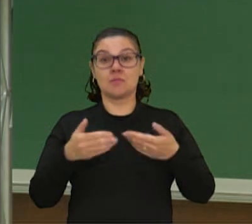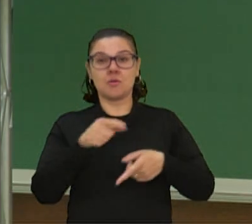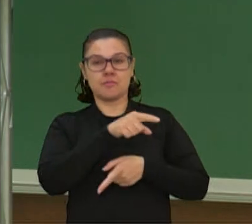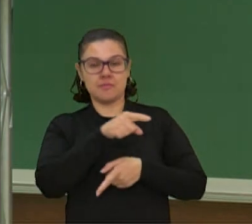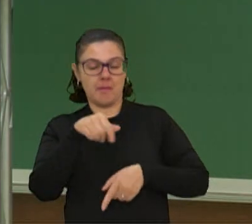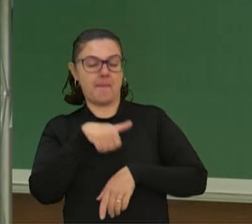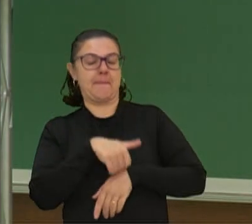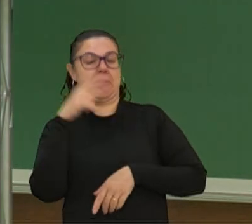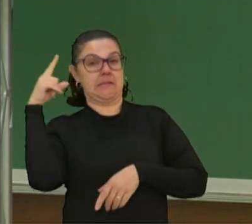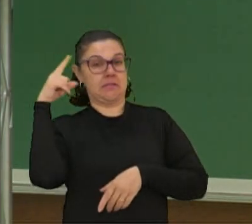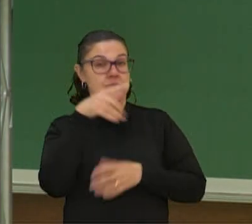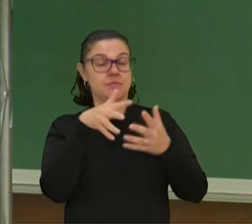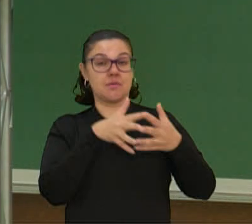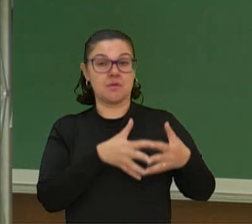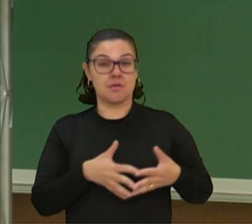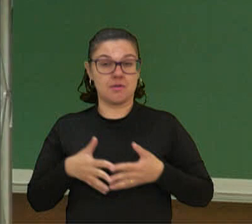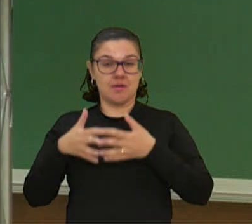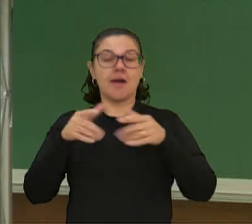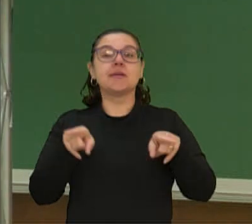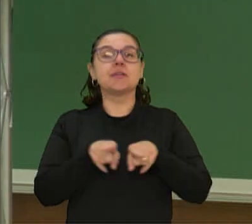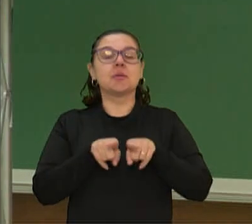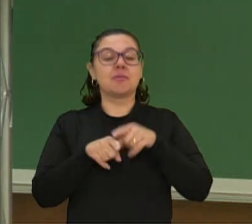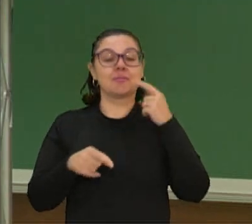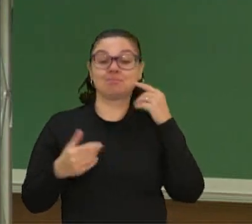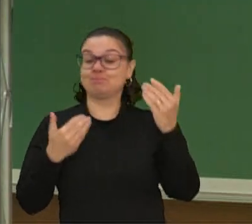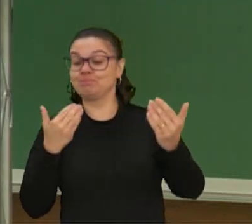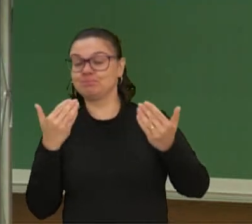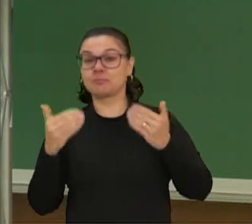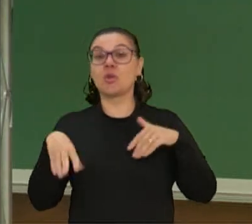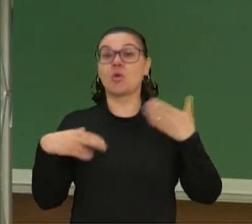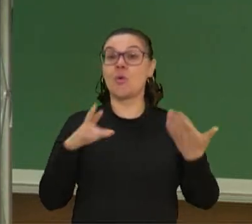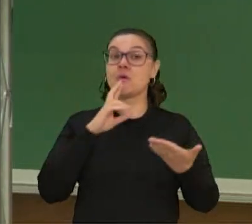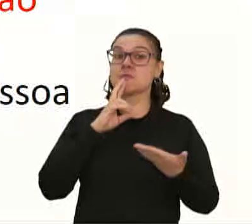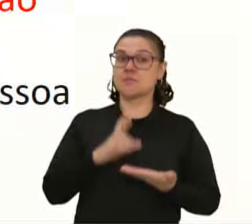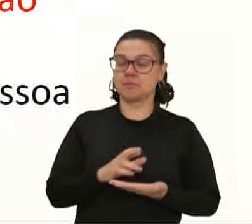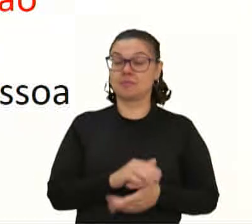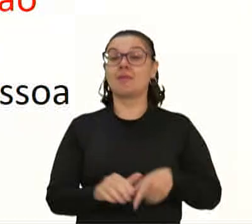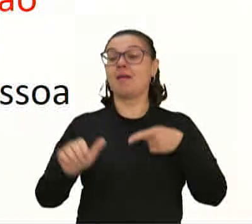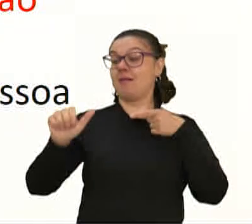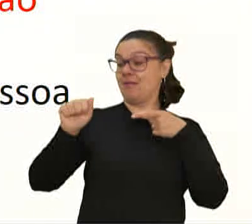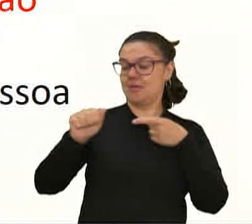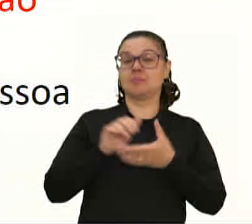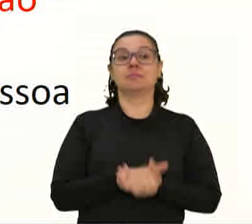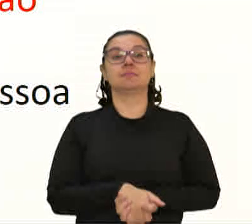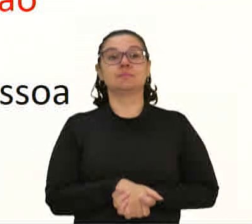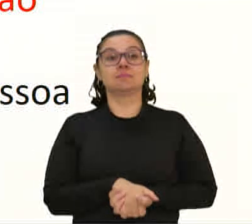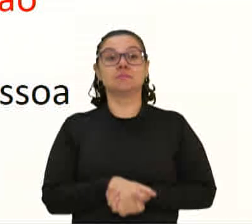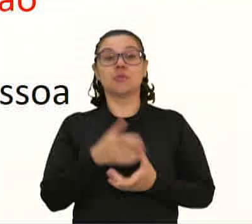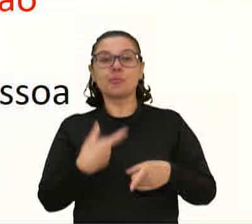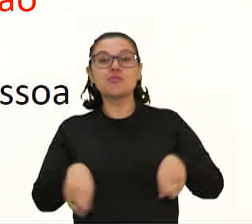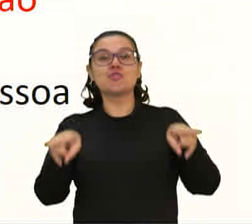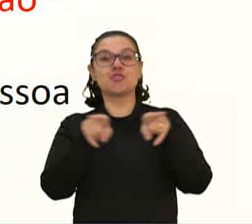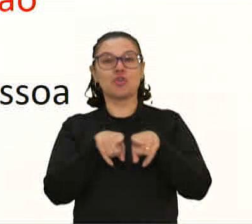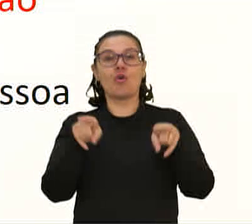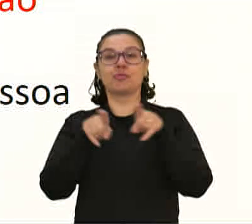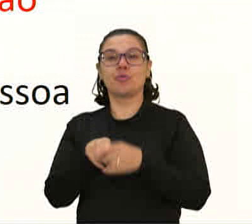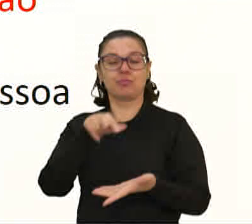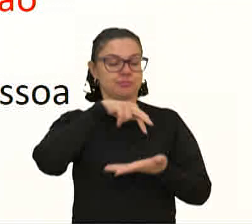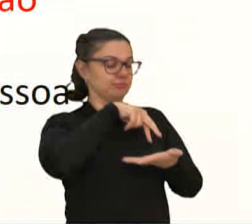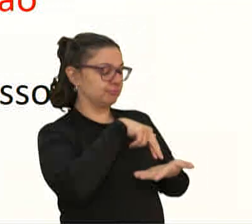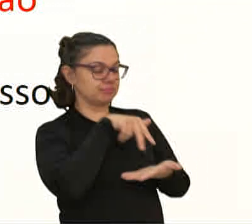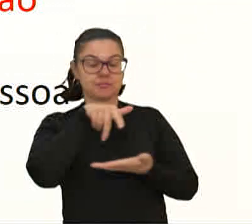Pessoal, essa é um pouco difícil, né? A gente também fica hesitante. Qual que é a resposta correta? Letra A. A repetição anafórica